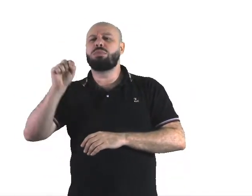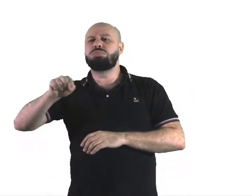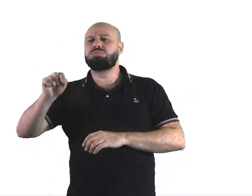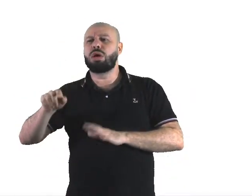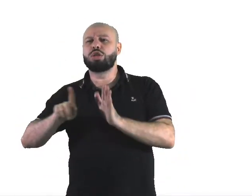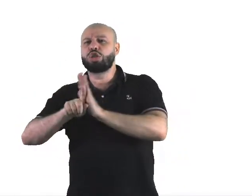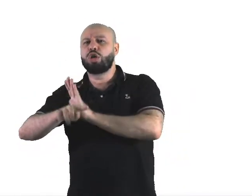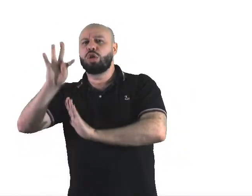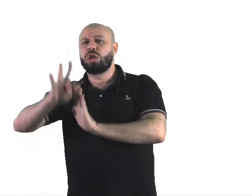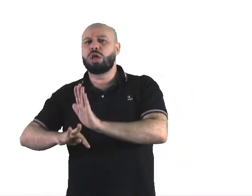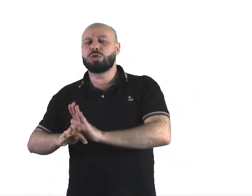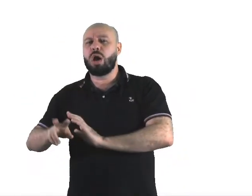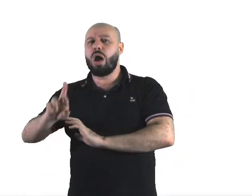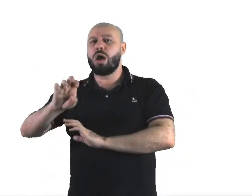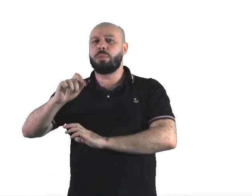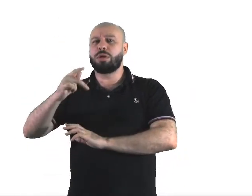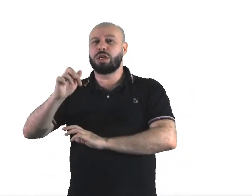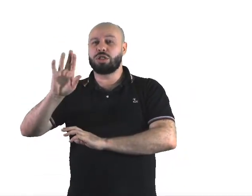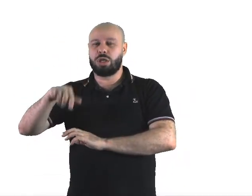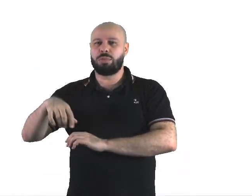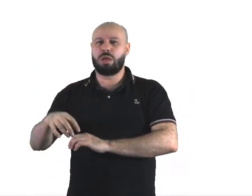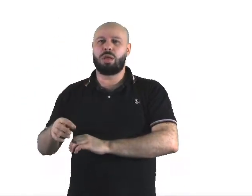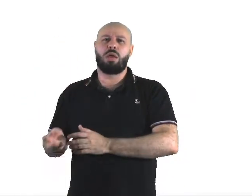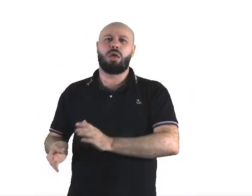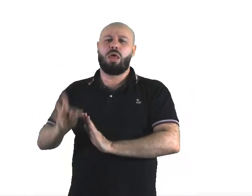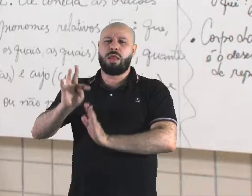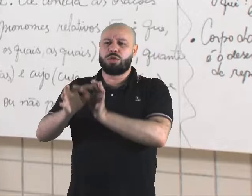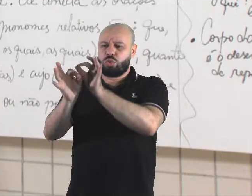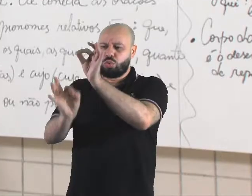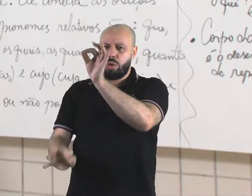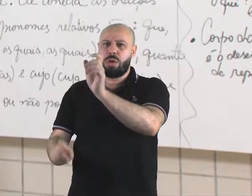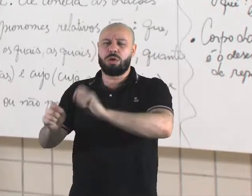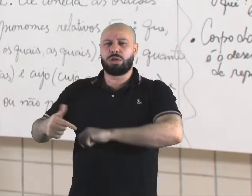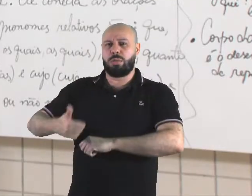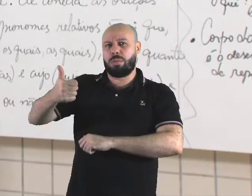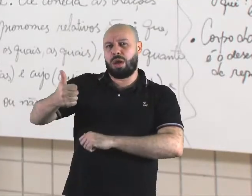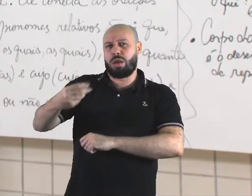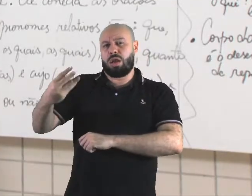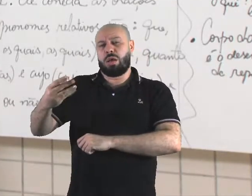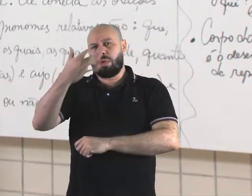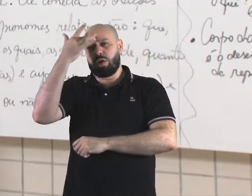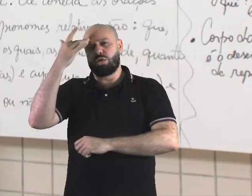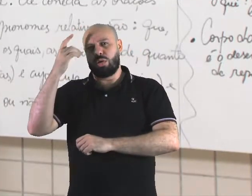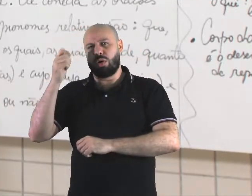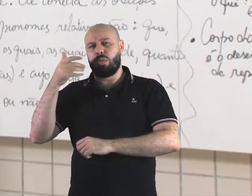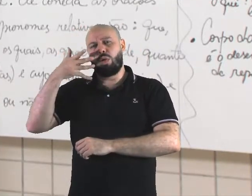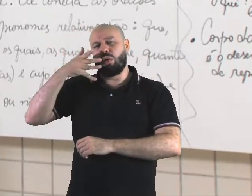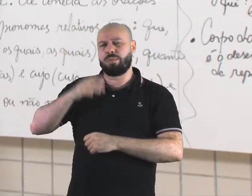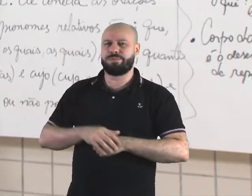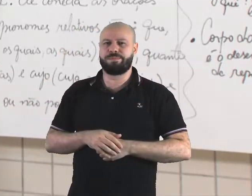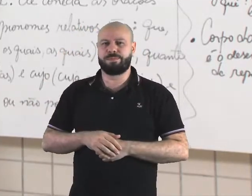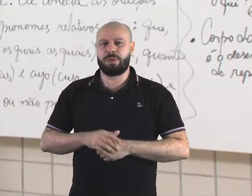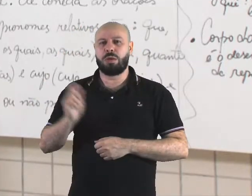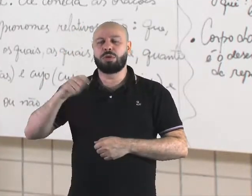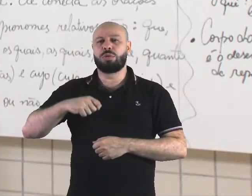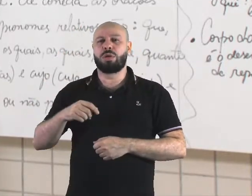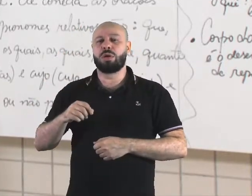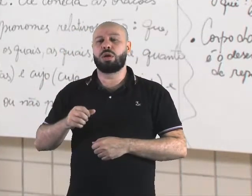é a reportagem? São textos mais longos, pode ser escrito em primeira ou terceira pessoa, lá eu posso colocar